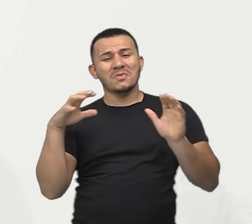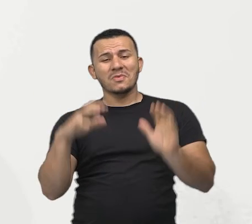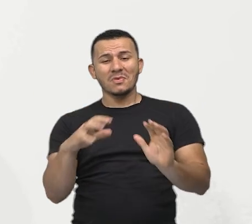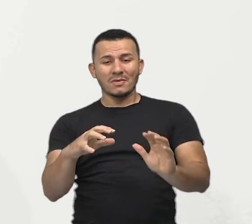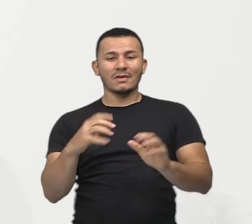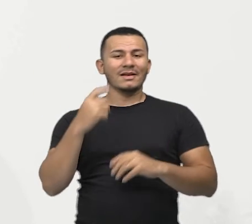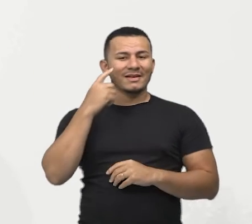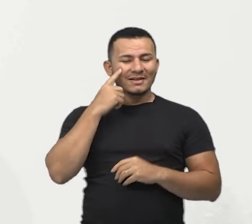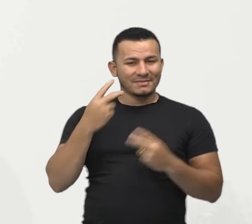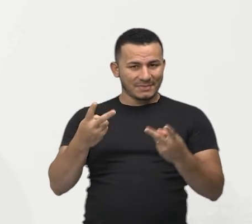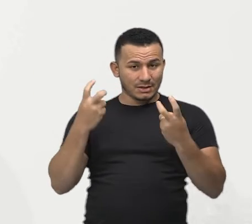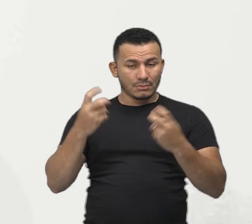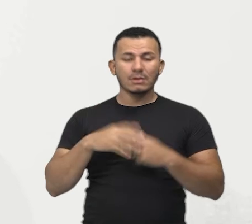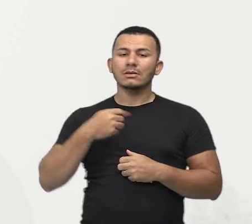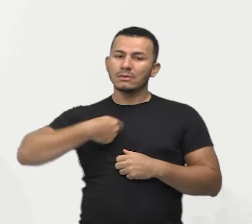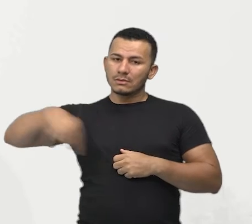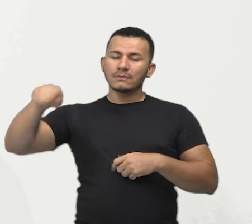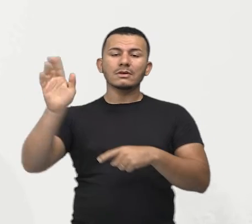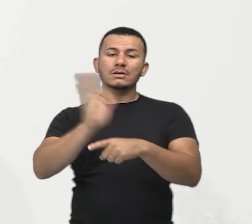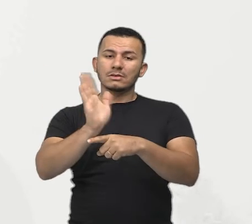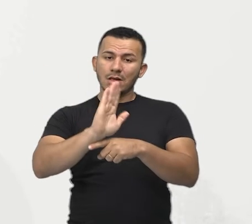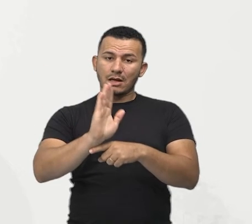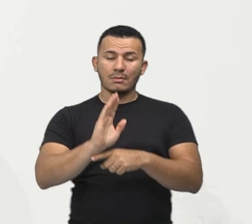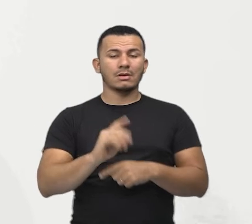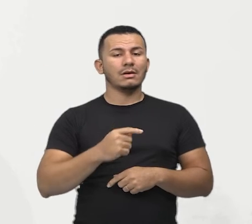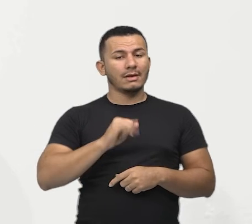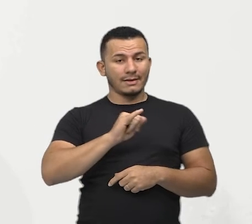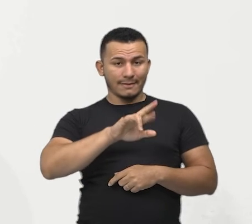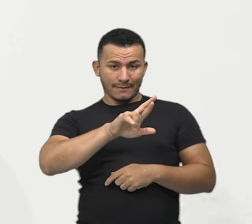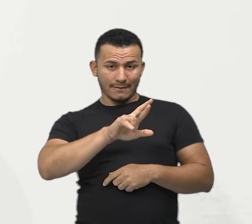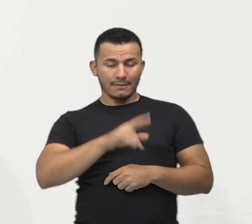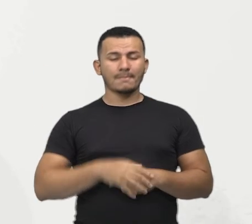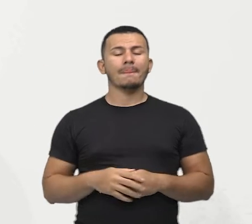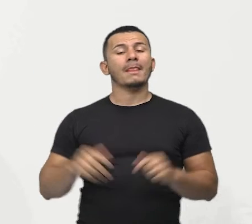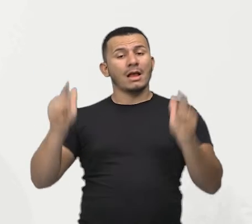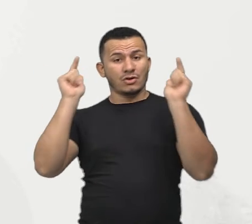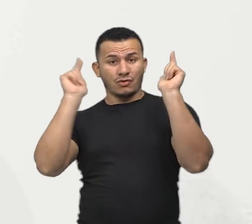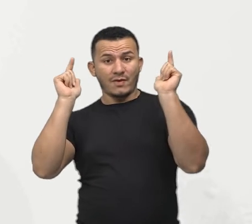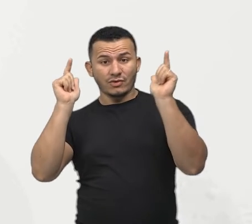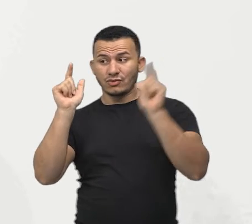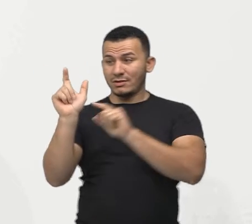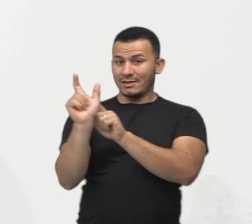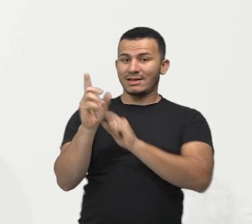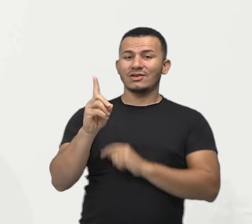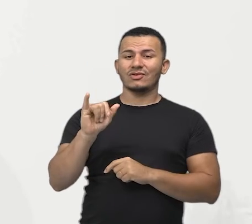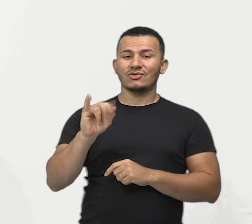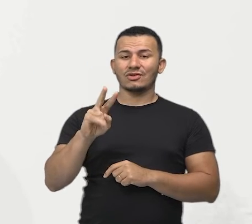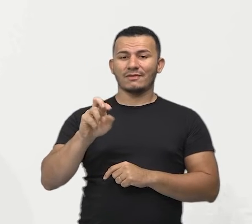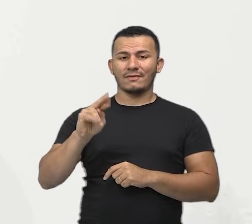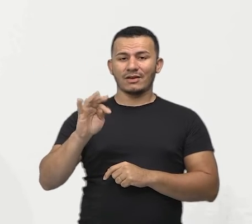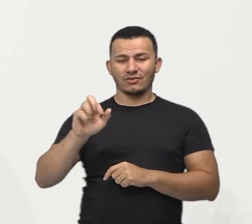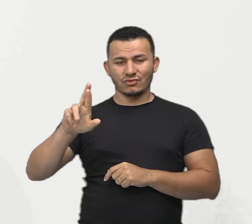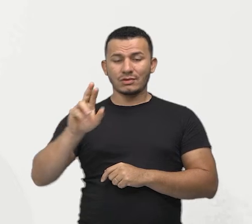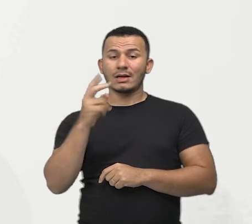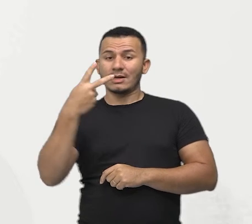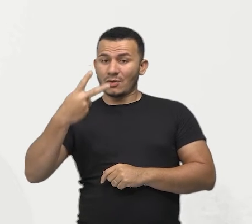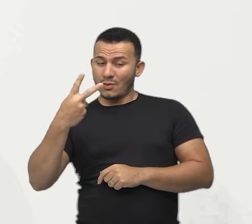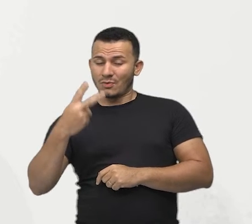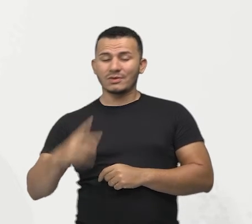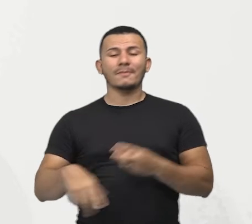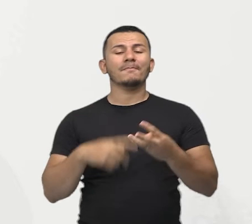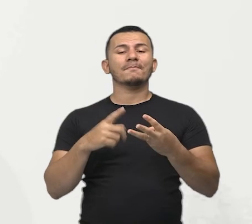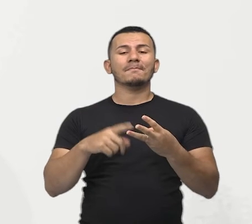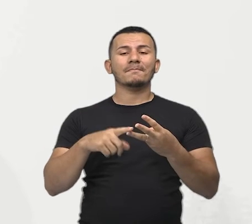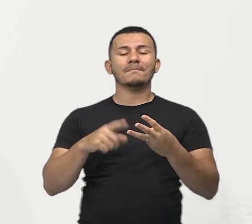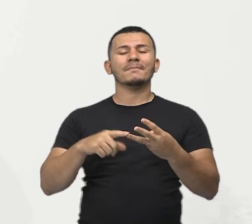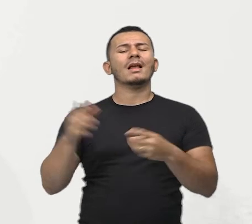horrível. Observem, eu fui ao cinema, primeira oração. Me diverti muito, olha o verbo divertir, segunda